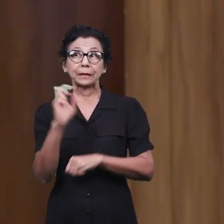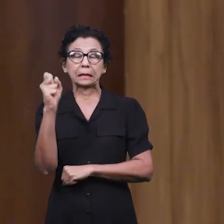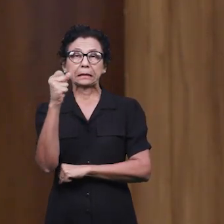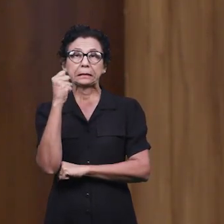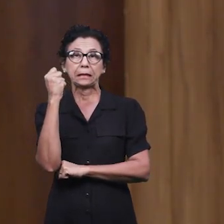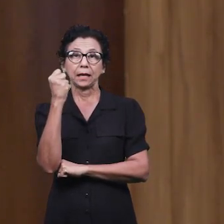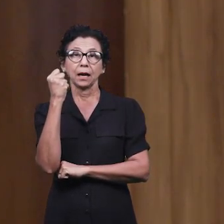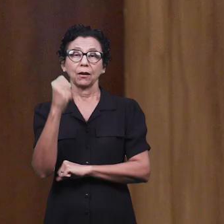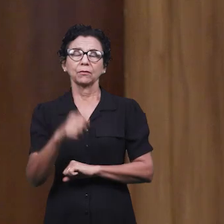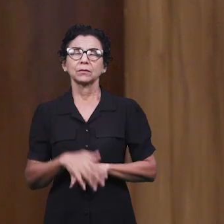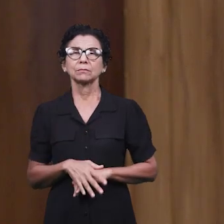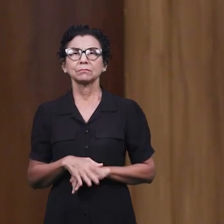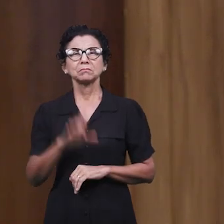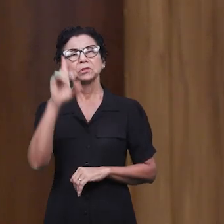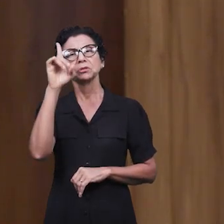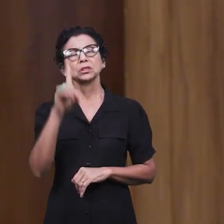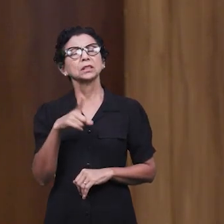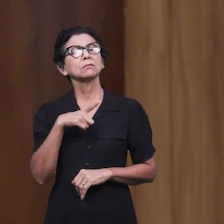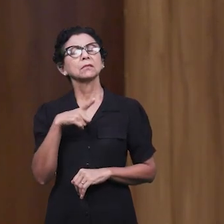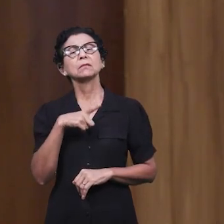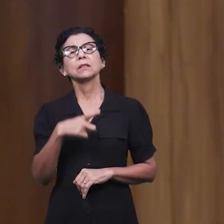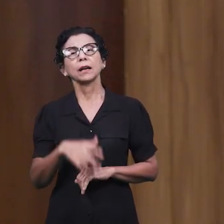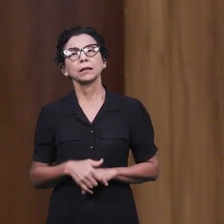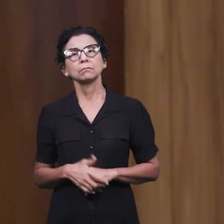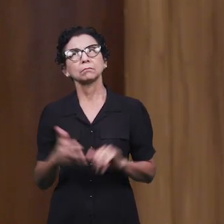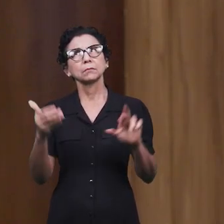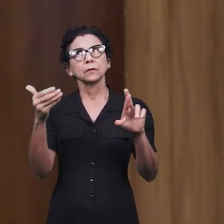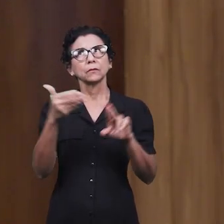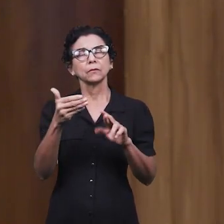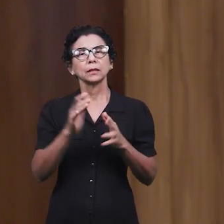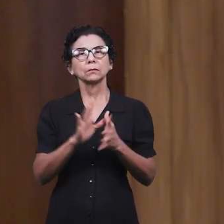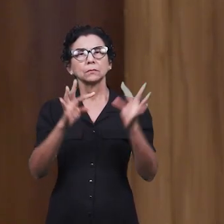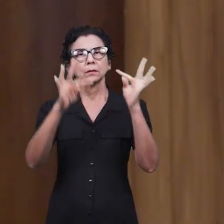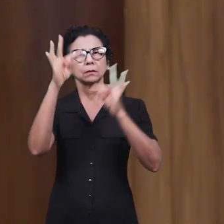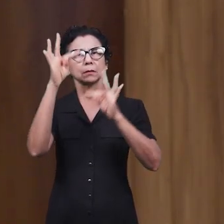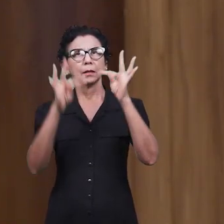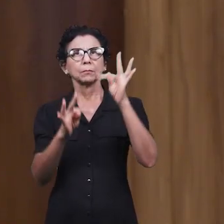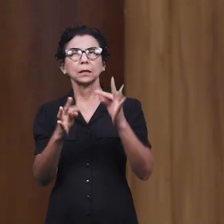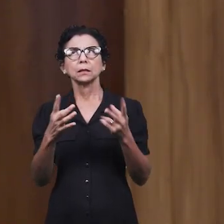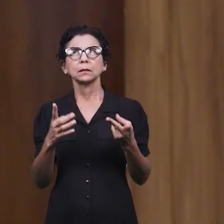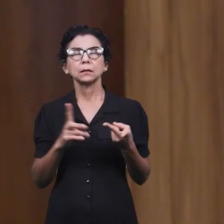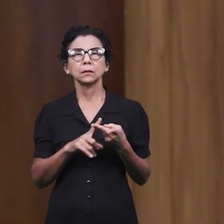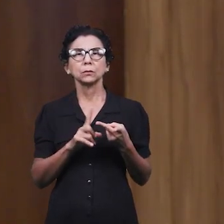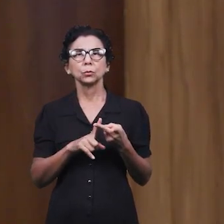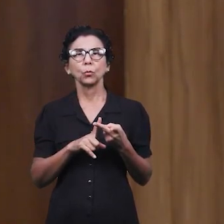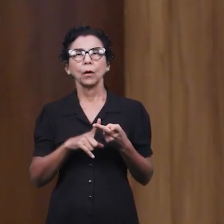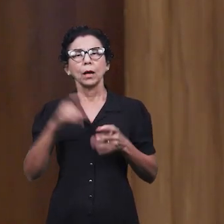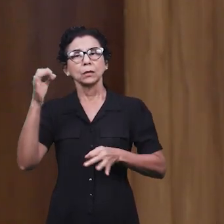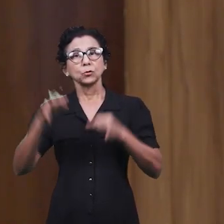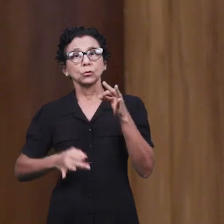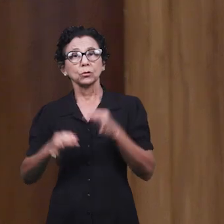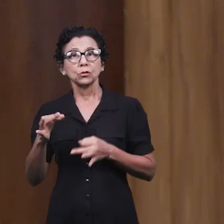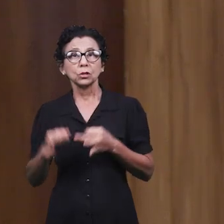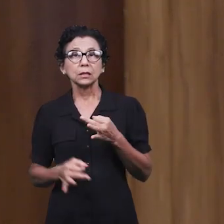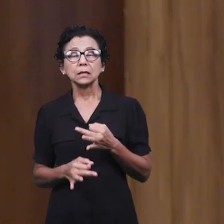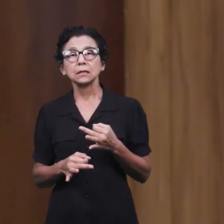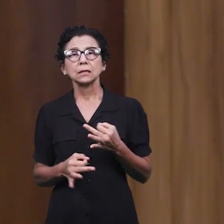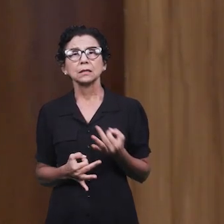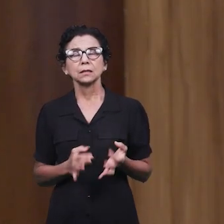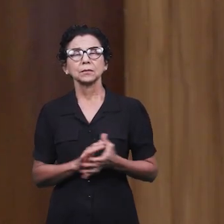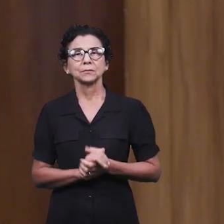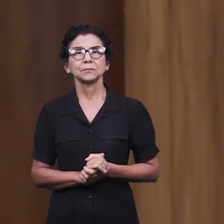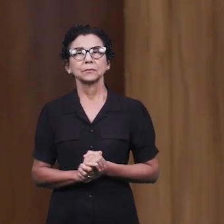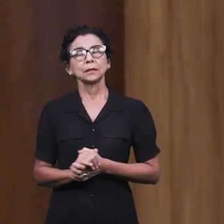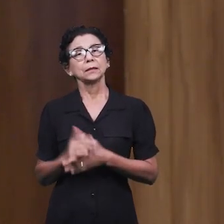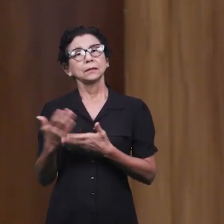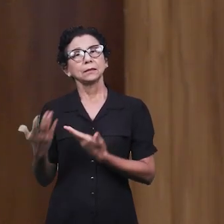graves. Quais os direitos que essas pessoas elas têm, referente ao tratamento, referente à justiça também. Para falar sobre